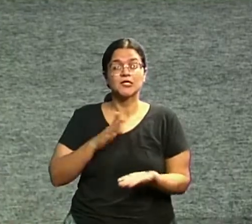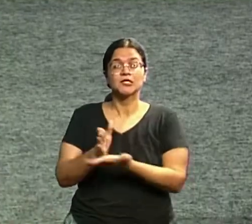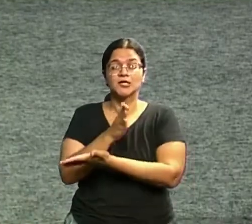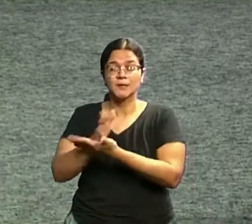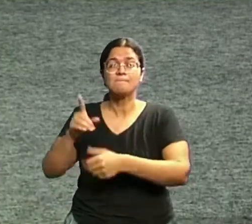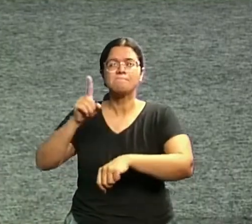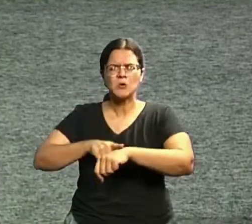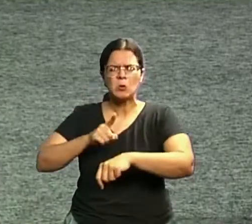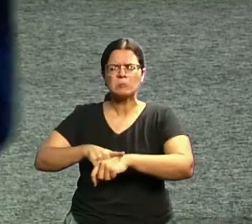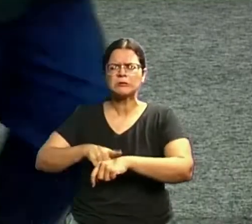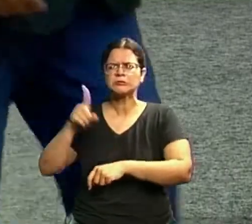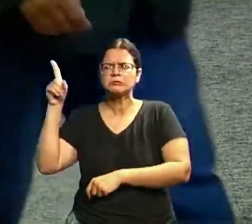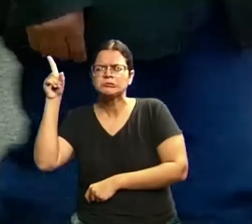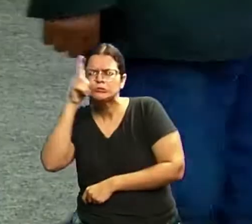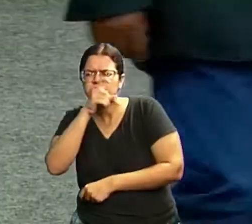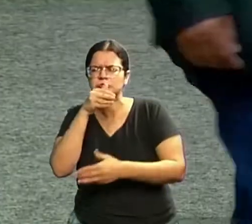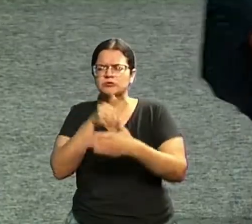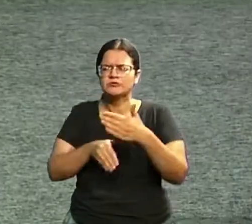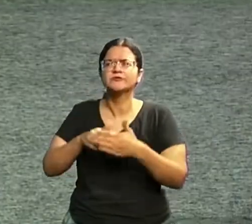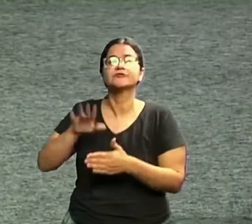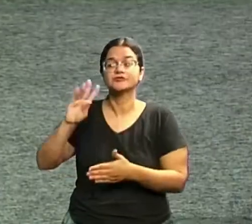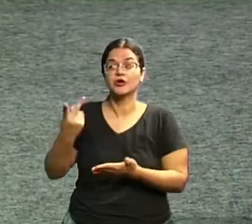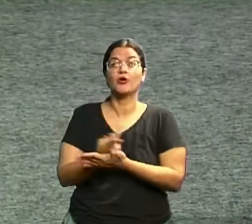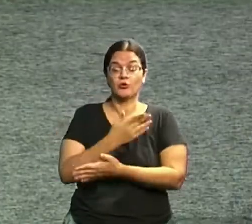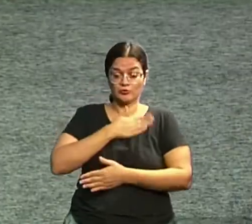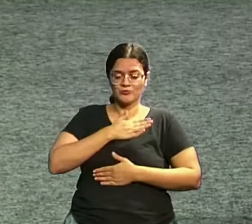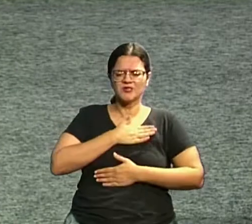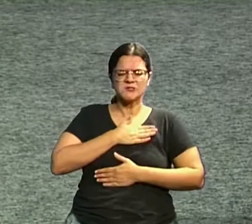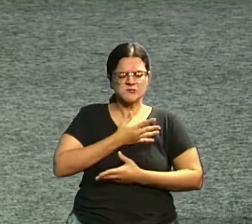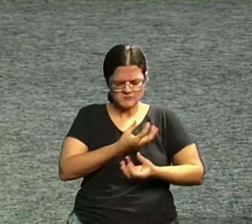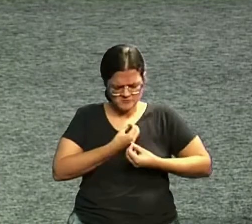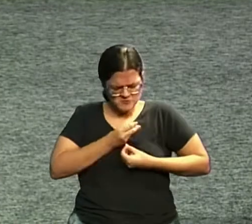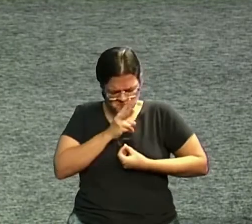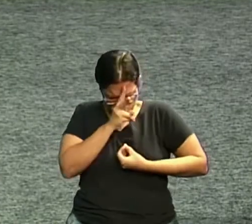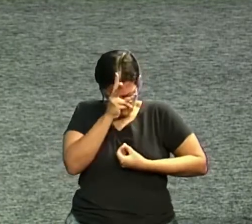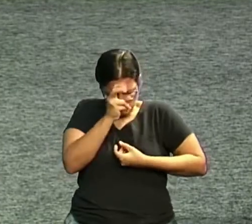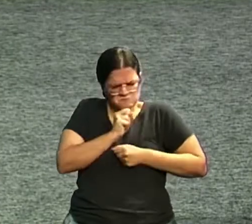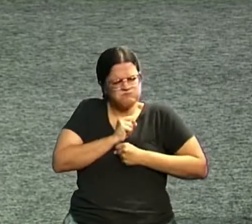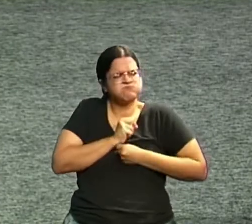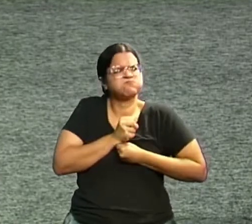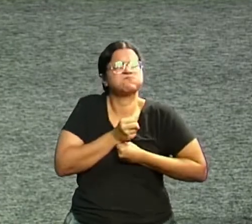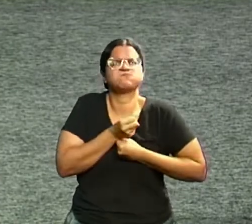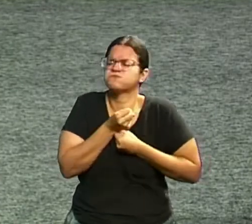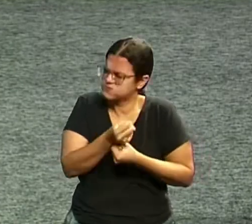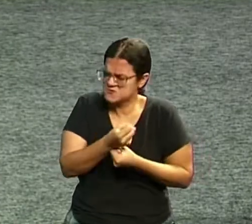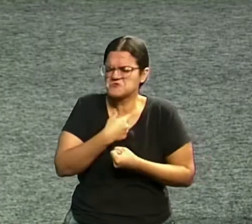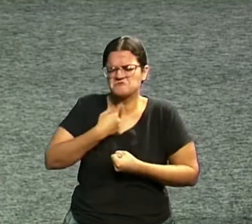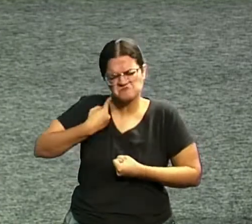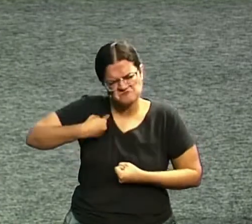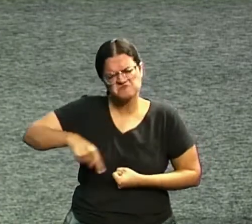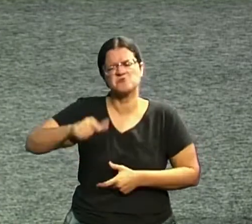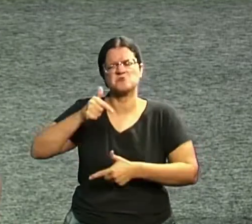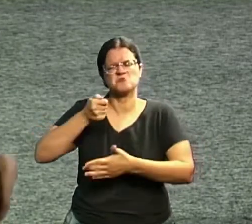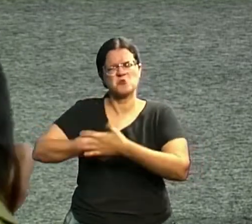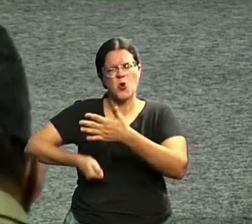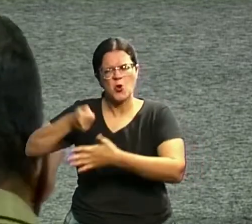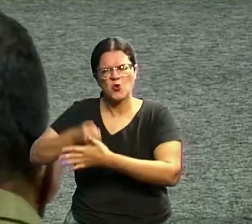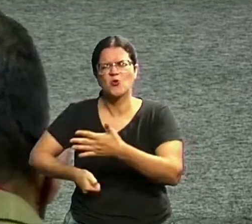momentos de adversidade que já me aconteceram, que me deram força para estar aqui, para